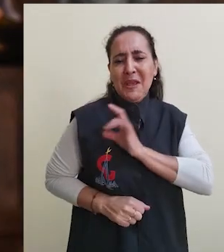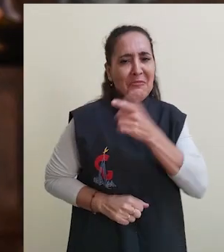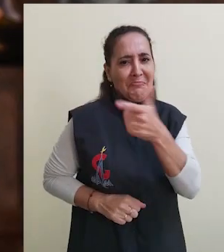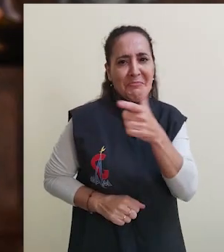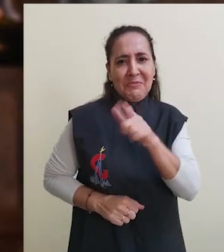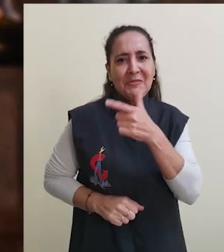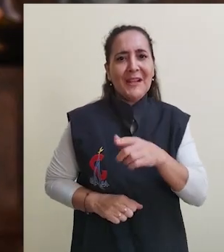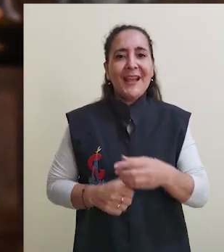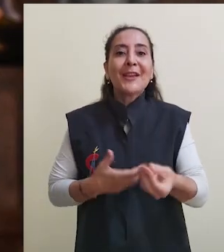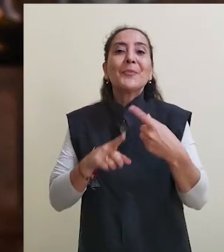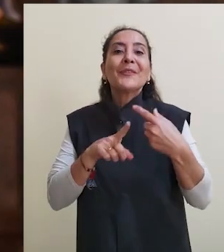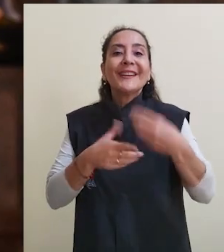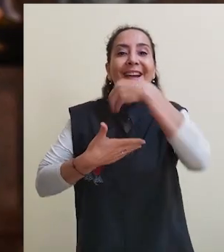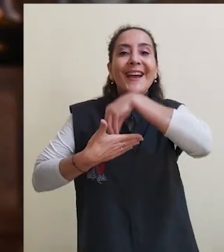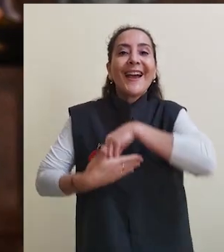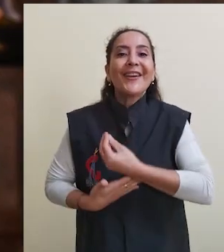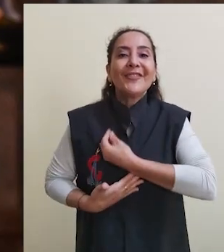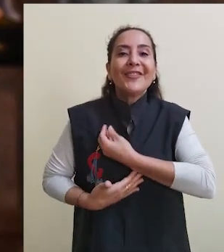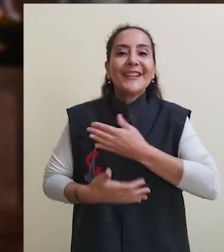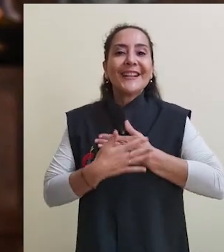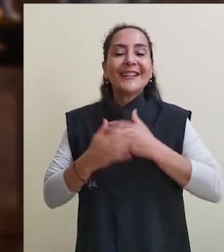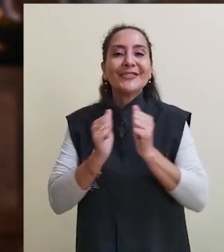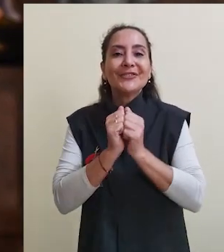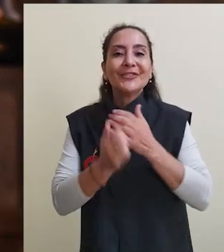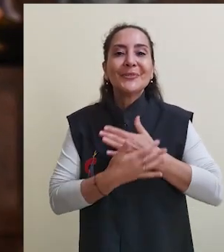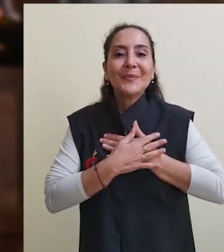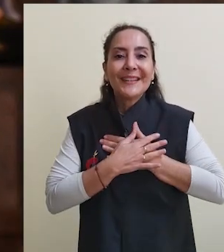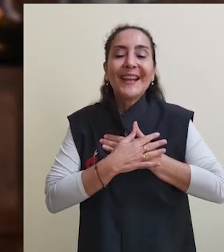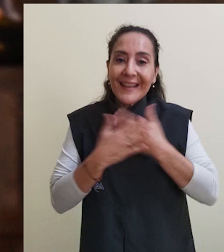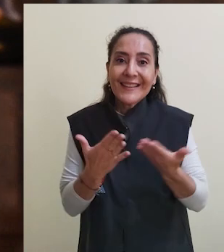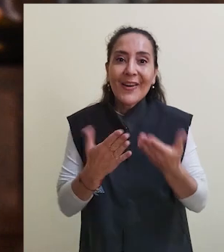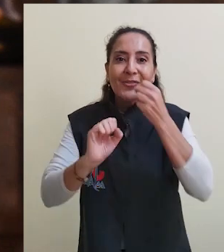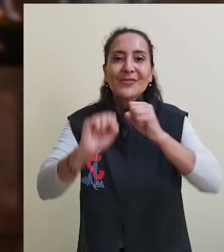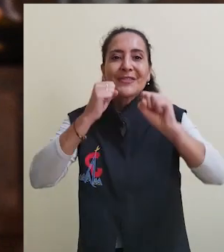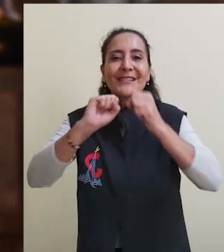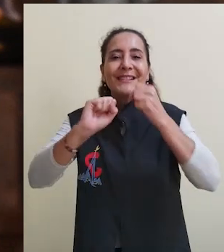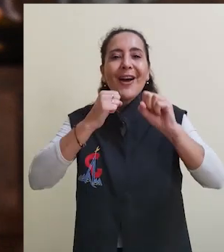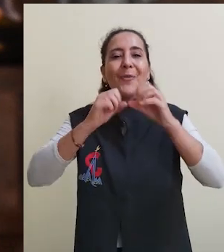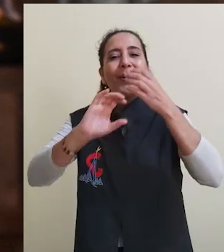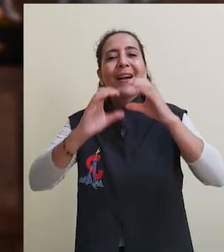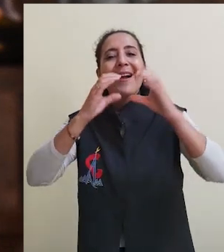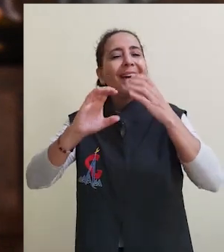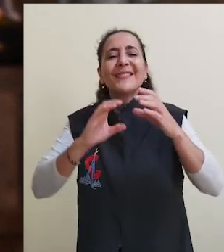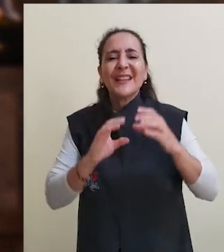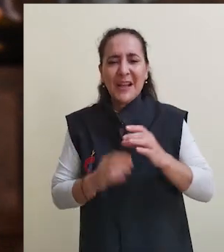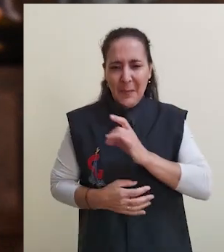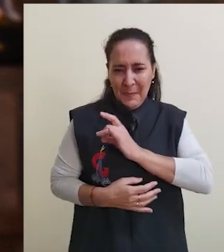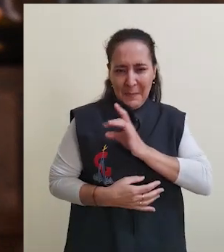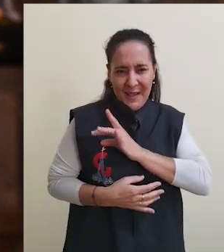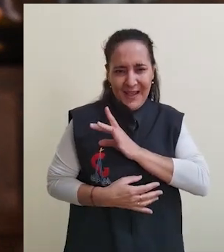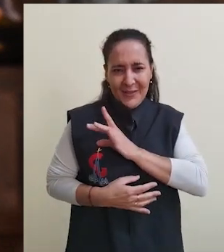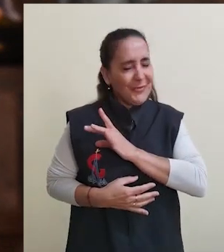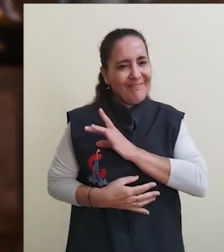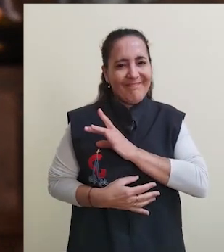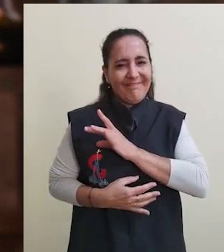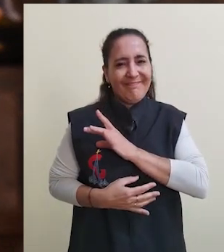muda, a ponto de Jesus estar em mim. E aí, por isso que a gente vai cantar o Salmo, né? Depois dessa leitura. De todos os